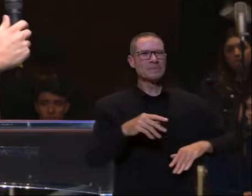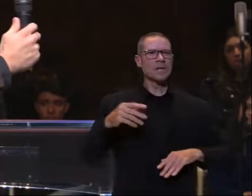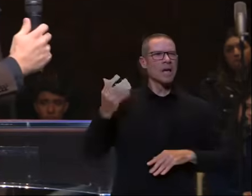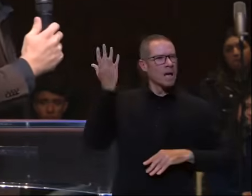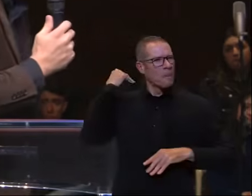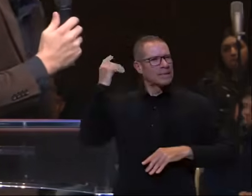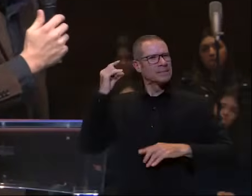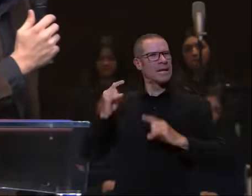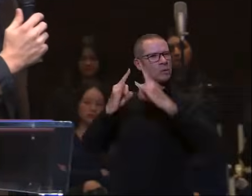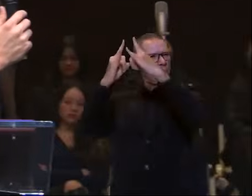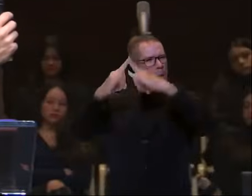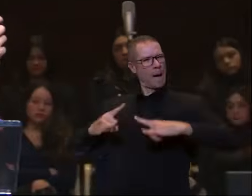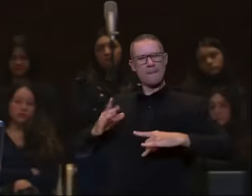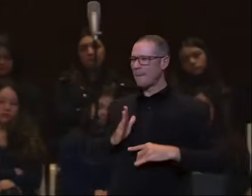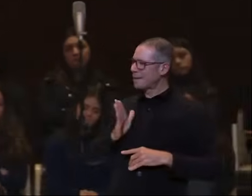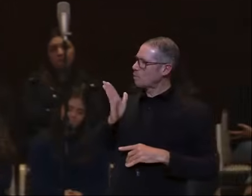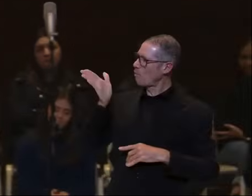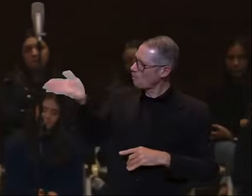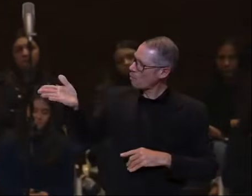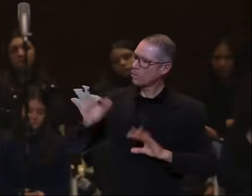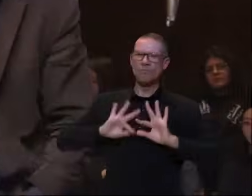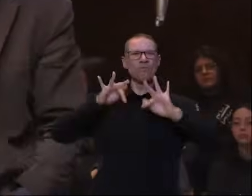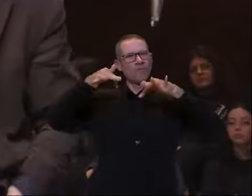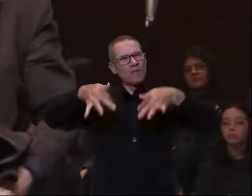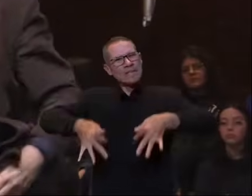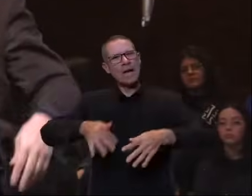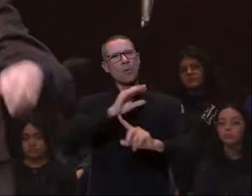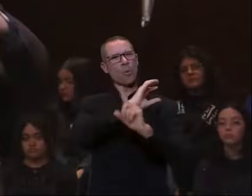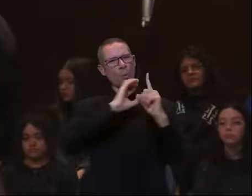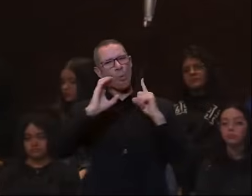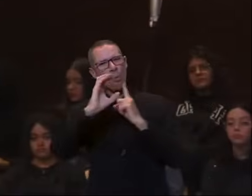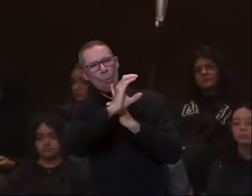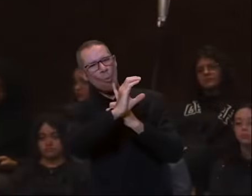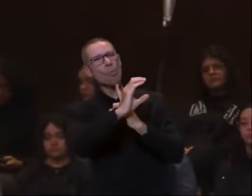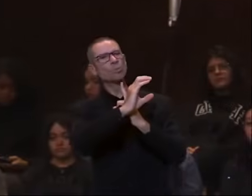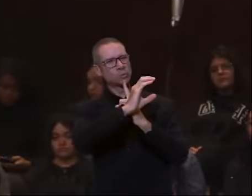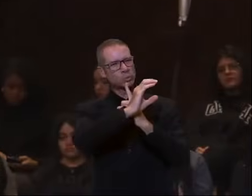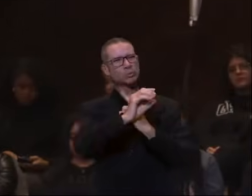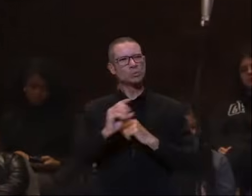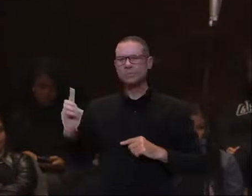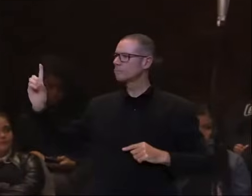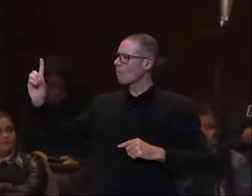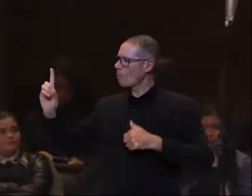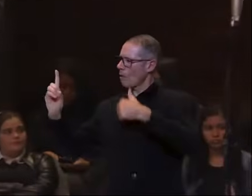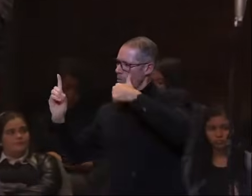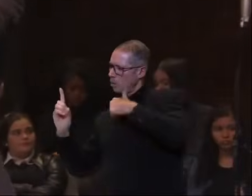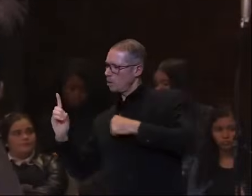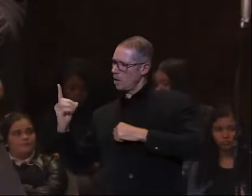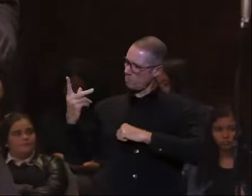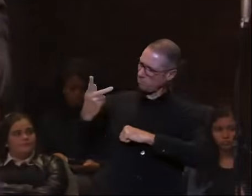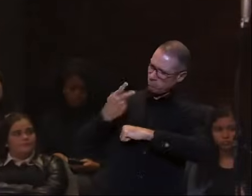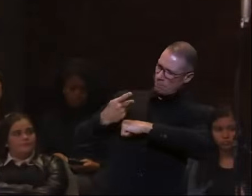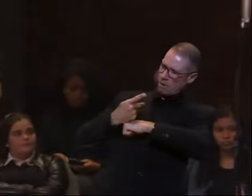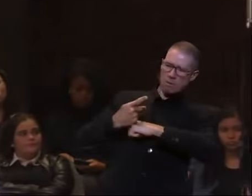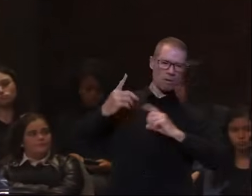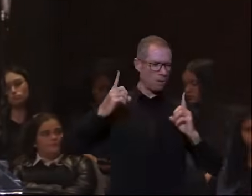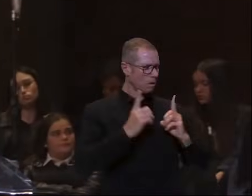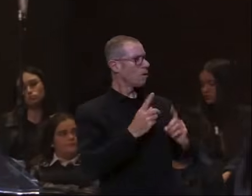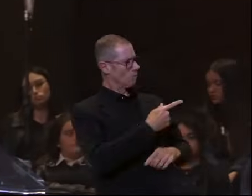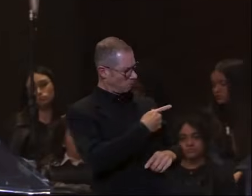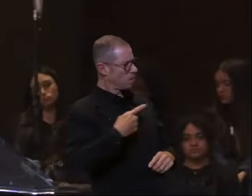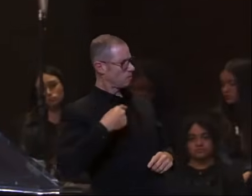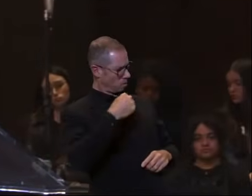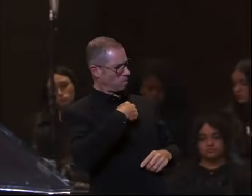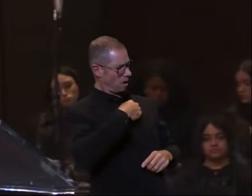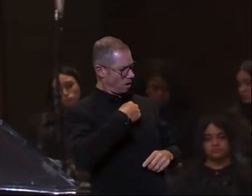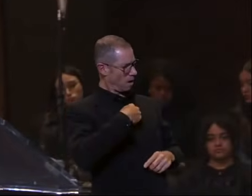fui, e no final de um dos cultos, uma mulher veio me procurar. Falou: pastor, eu